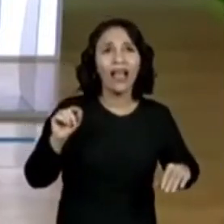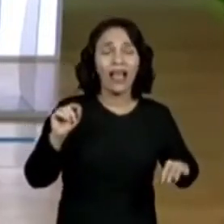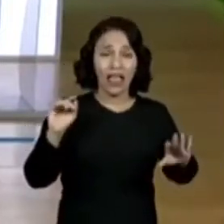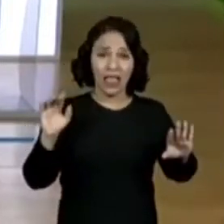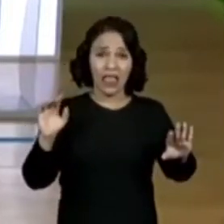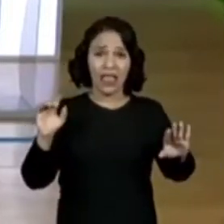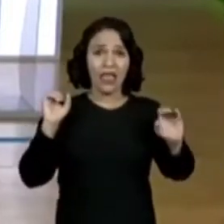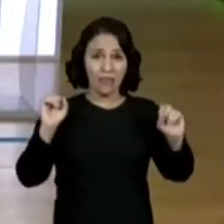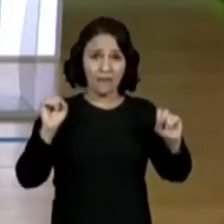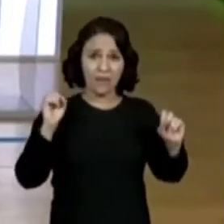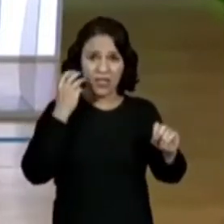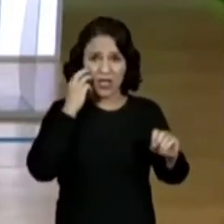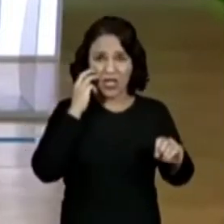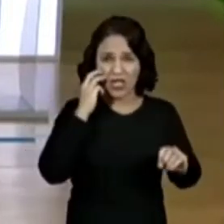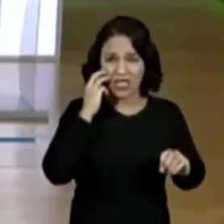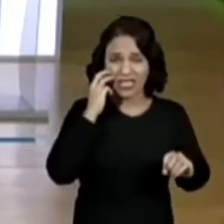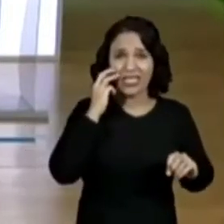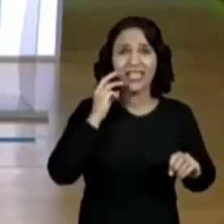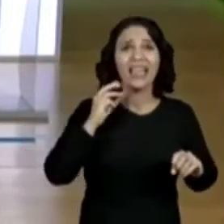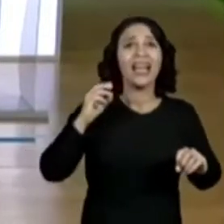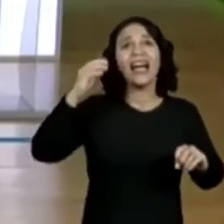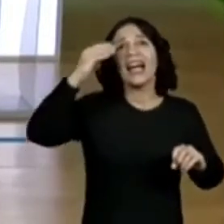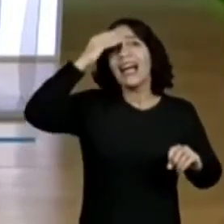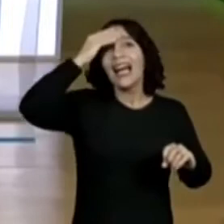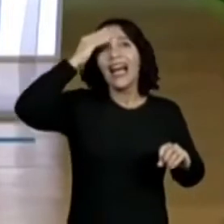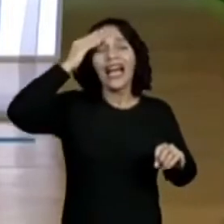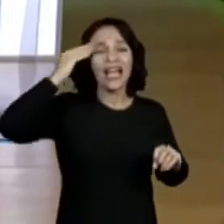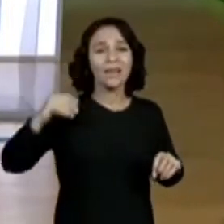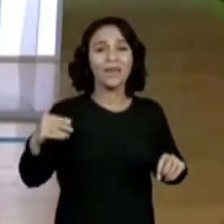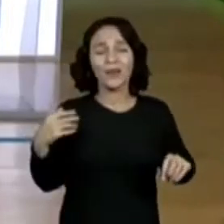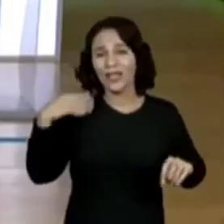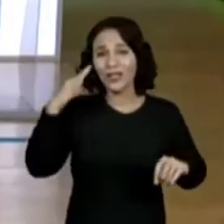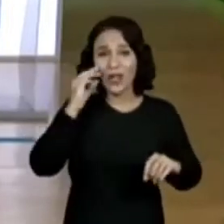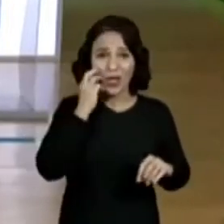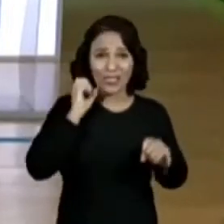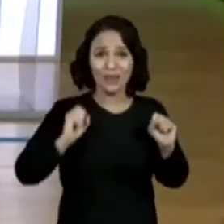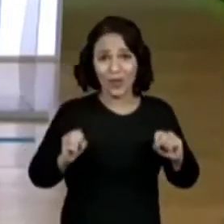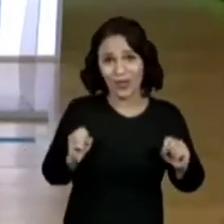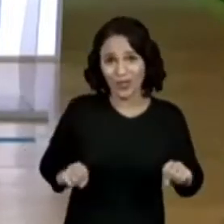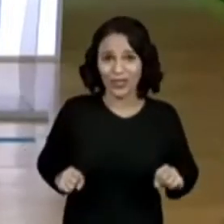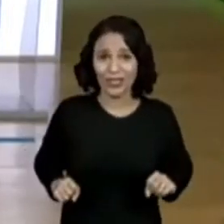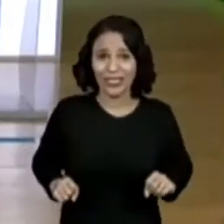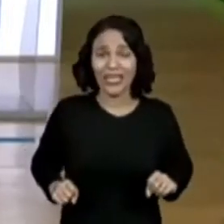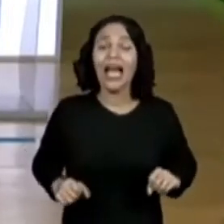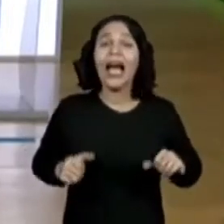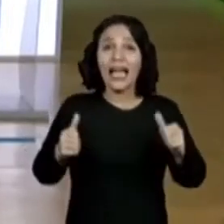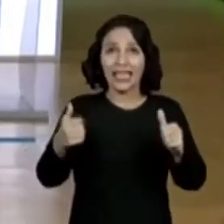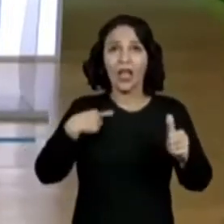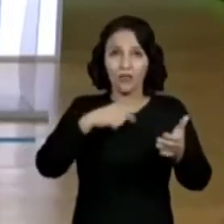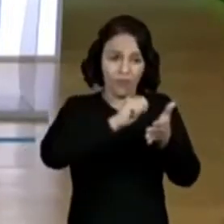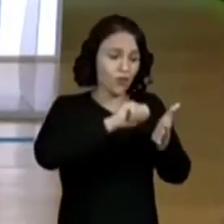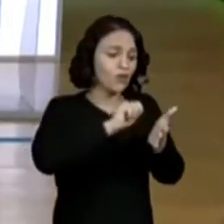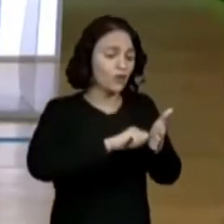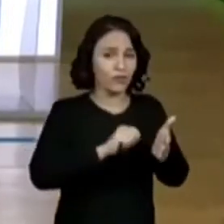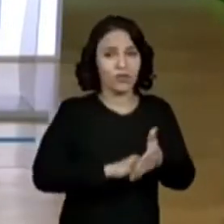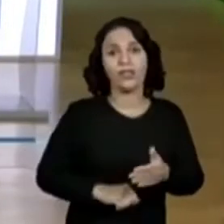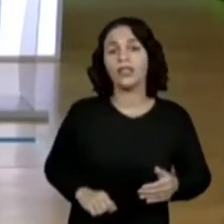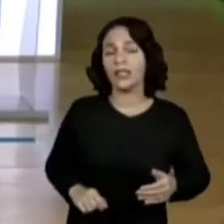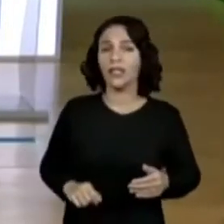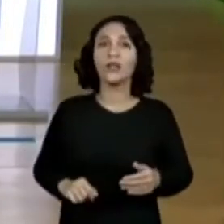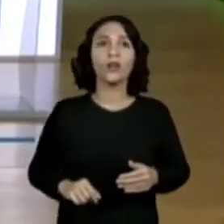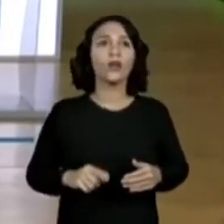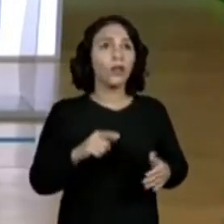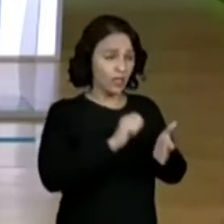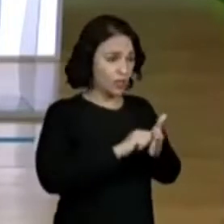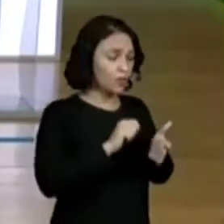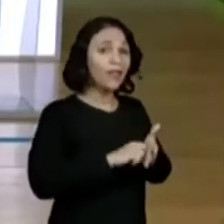Pode ser rosa. Ai, que lindo! Então eu vou fazer rosa, tudo bem? Tá, eu tô anotando tudo. Muito bom. Tá